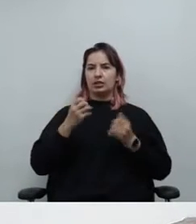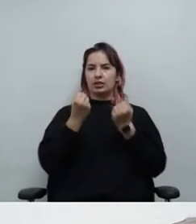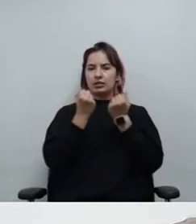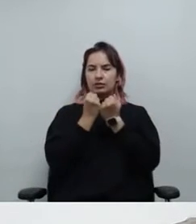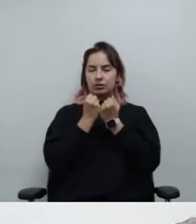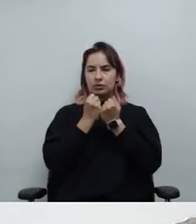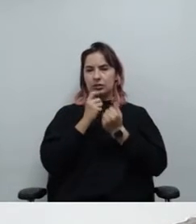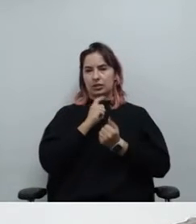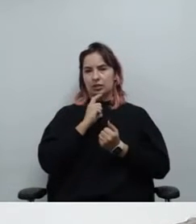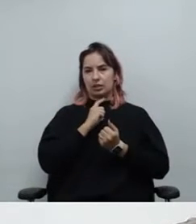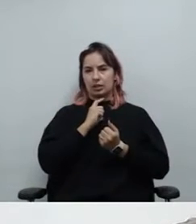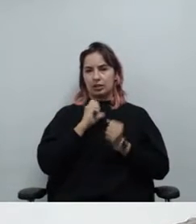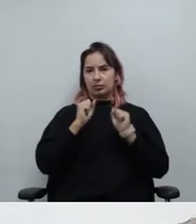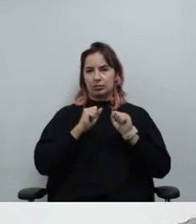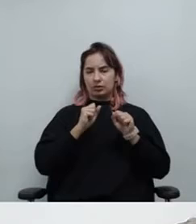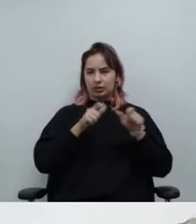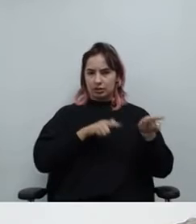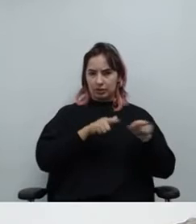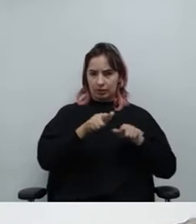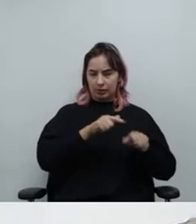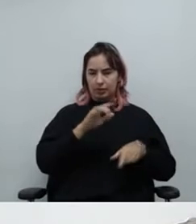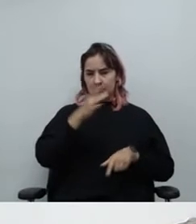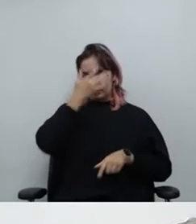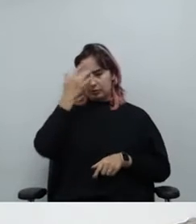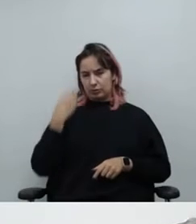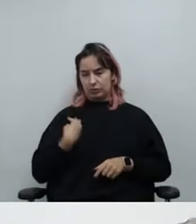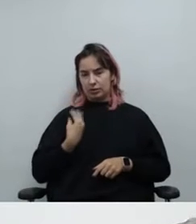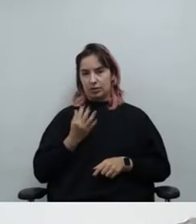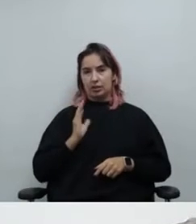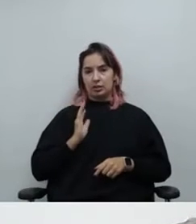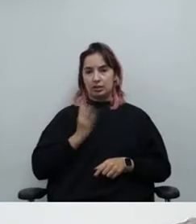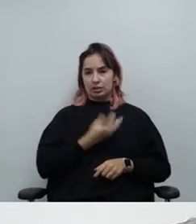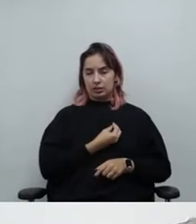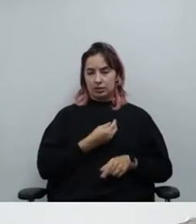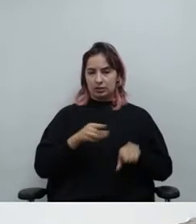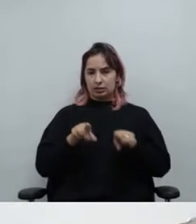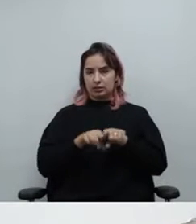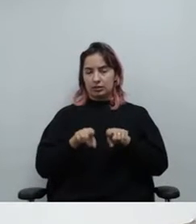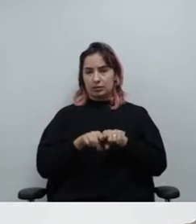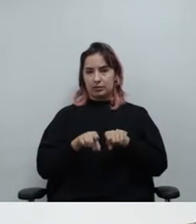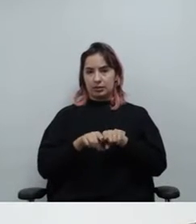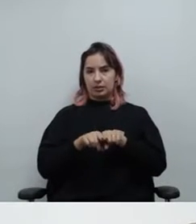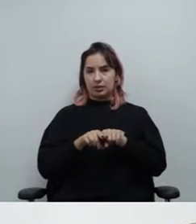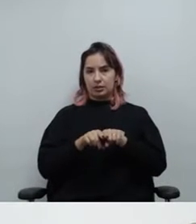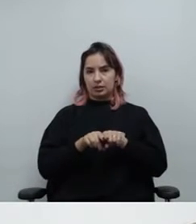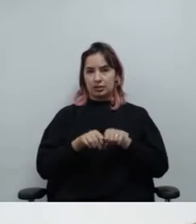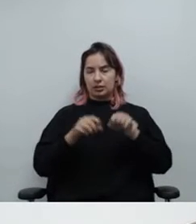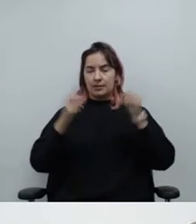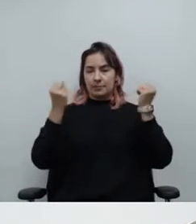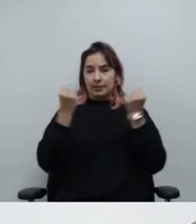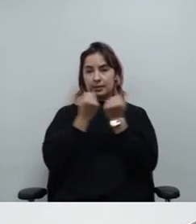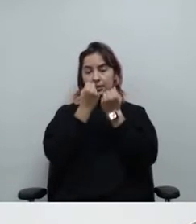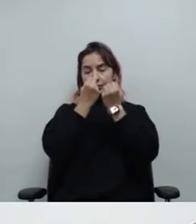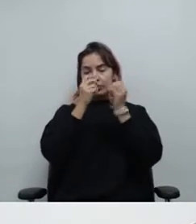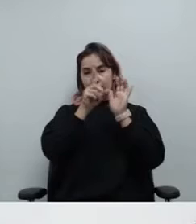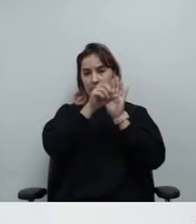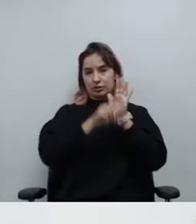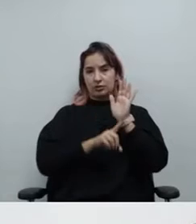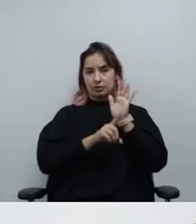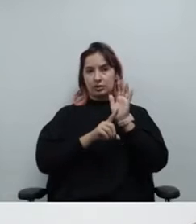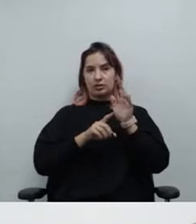tanto voltadas à empregabilidade das pessoas trans, como na sua atividade fim, voltadas à defesa de direitos